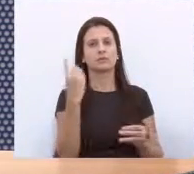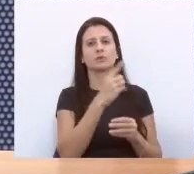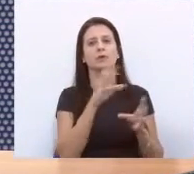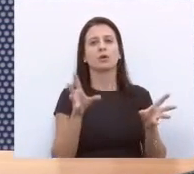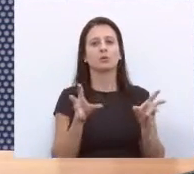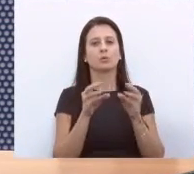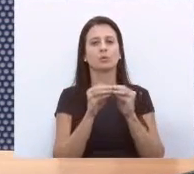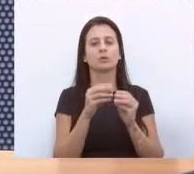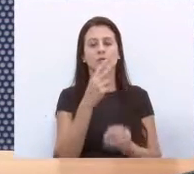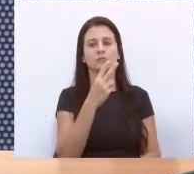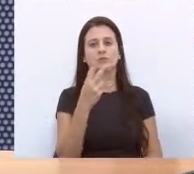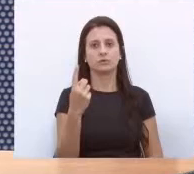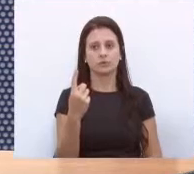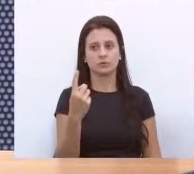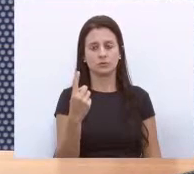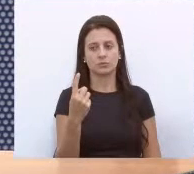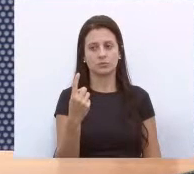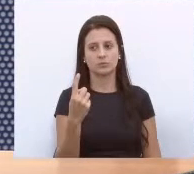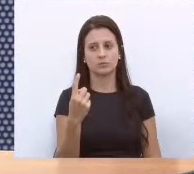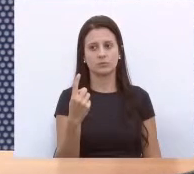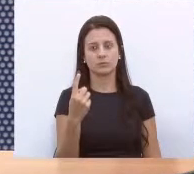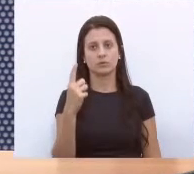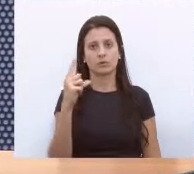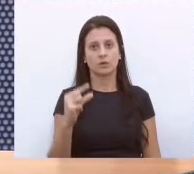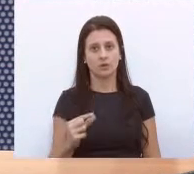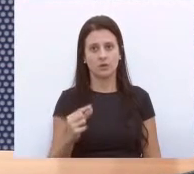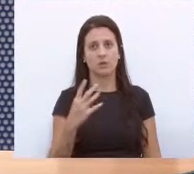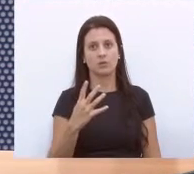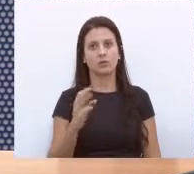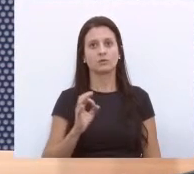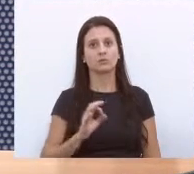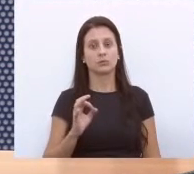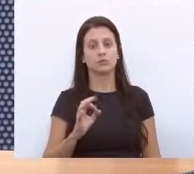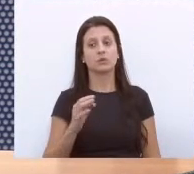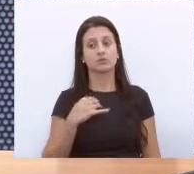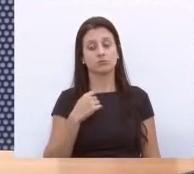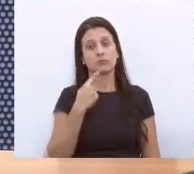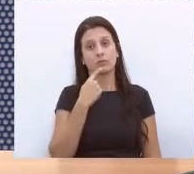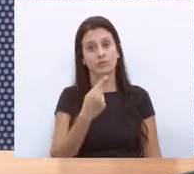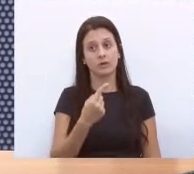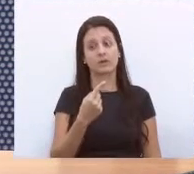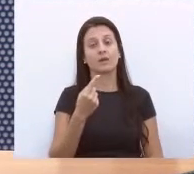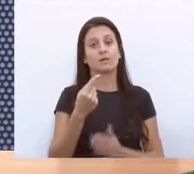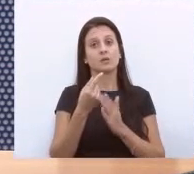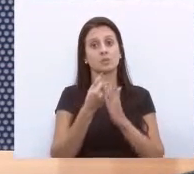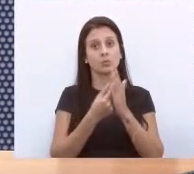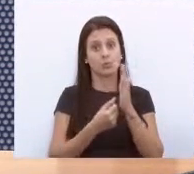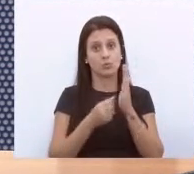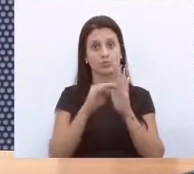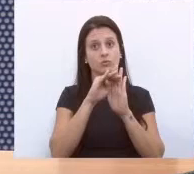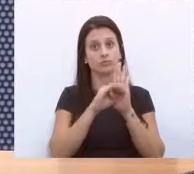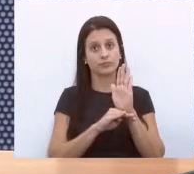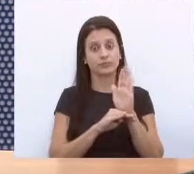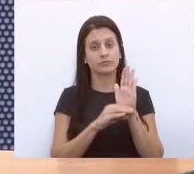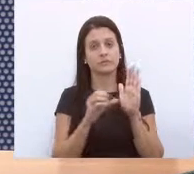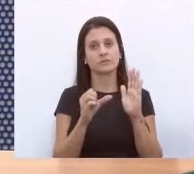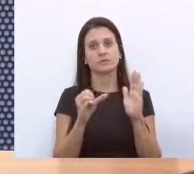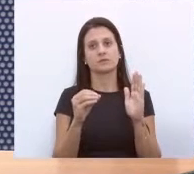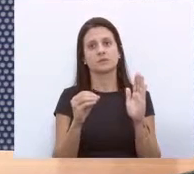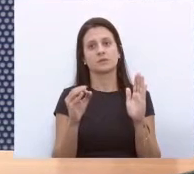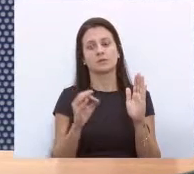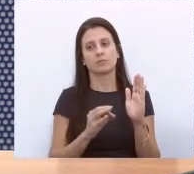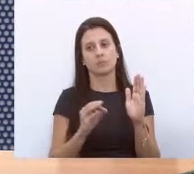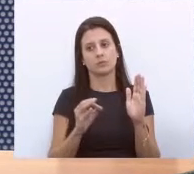21 é caiu 4% porém o que eu disse o custeio caiu 60% da nossa da nossa